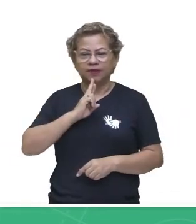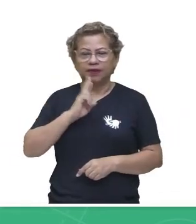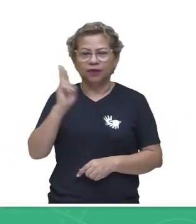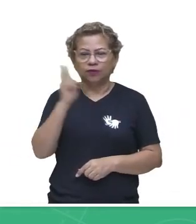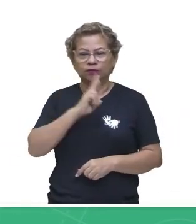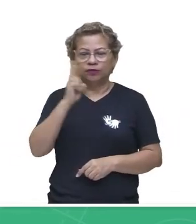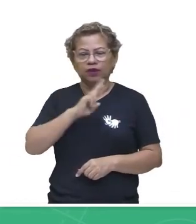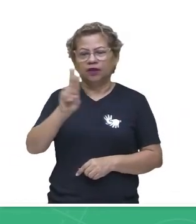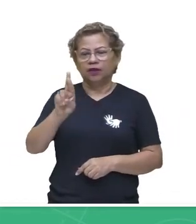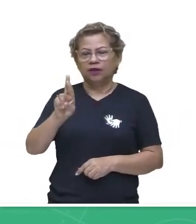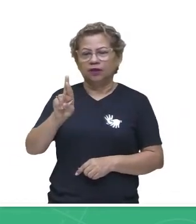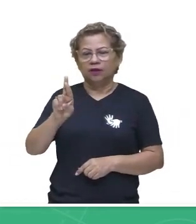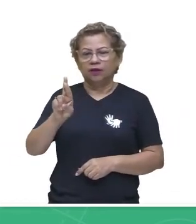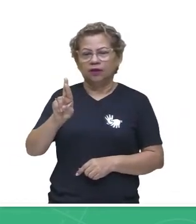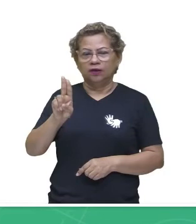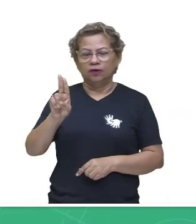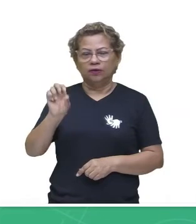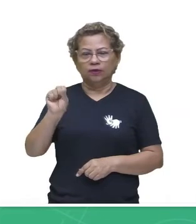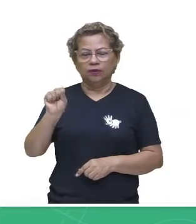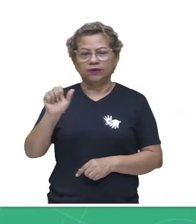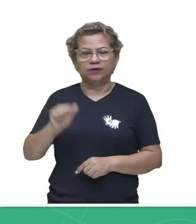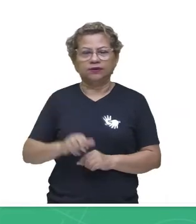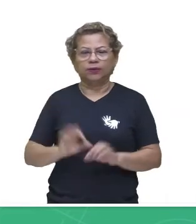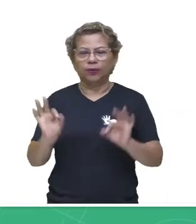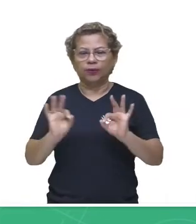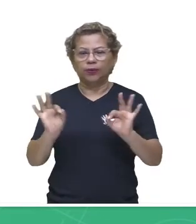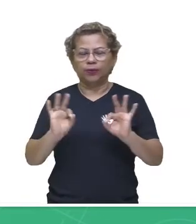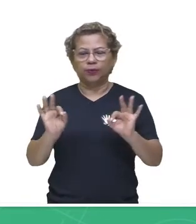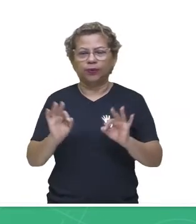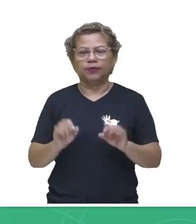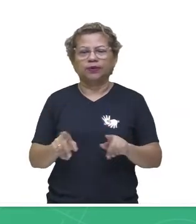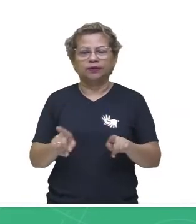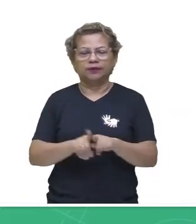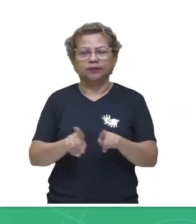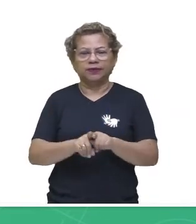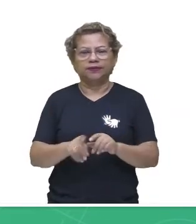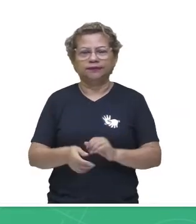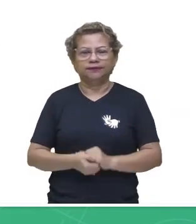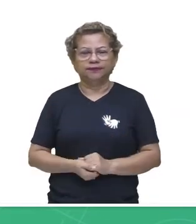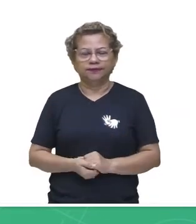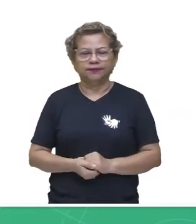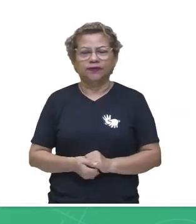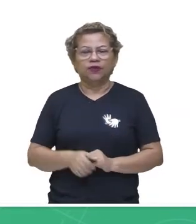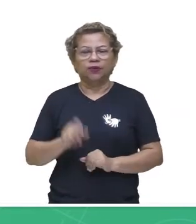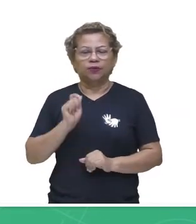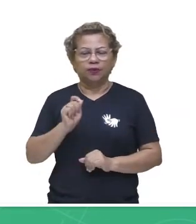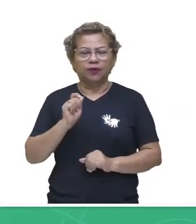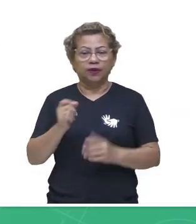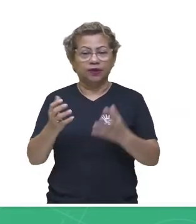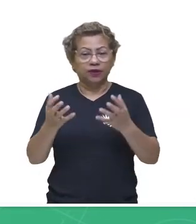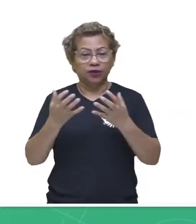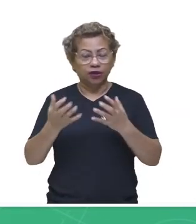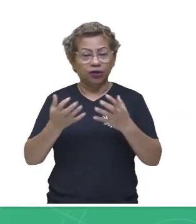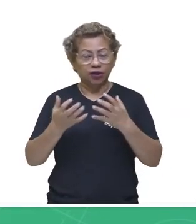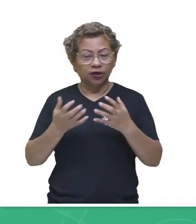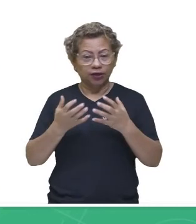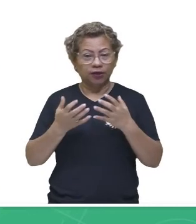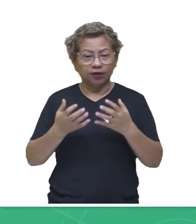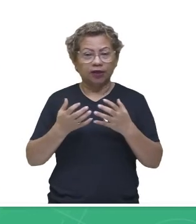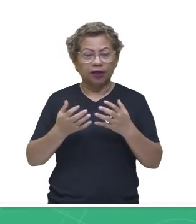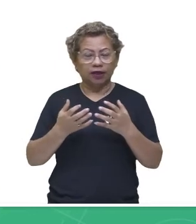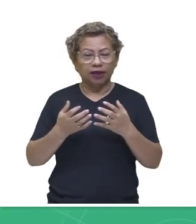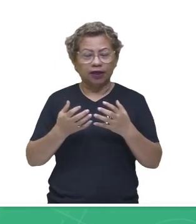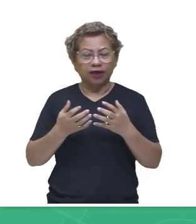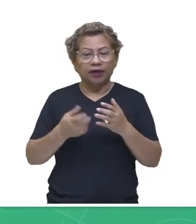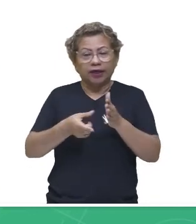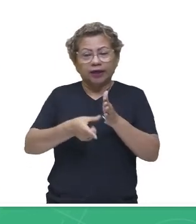acontecer depois, lá no final da guerra, em 1917, que nós vamos ter a Revolução Russa. O que eu quero é o antecessor da guerra. E